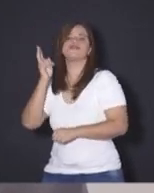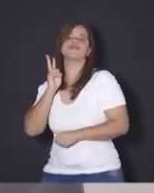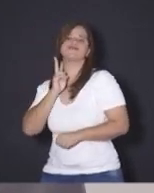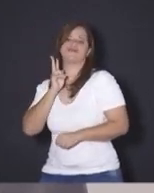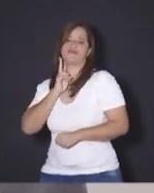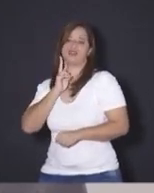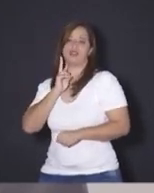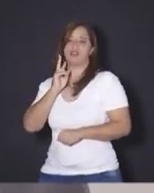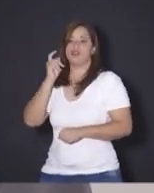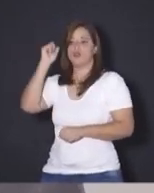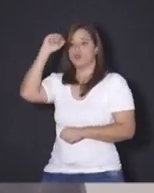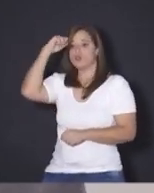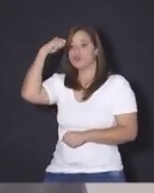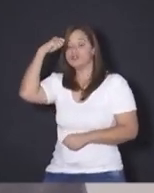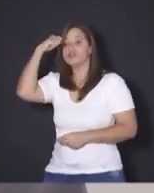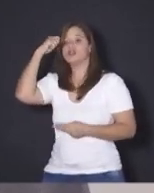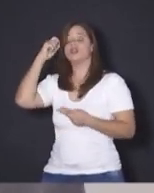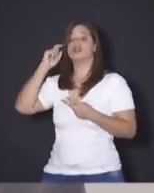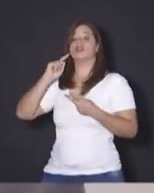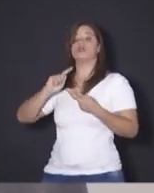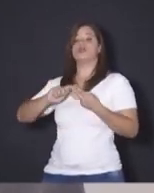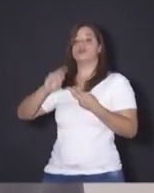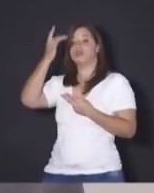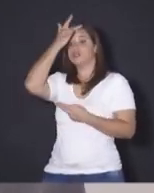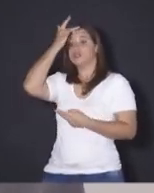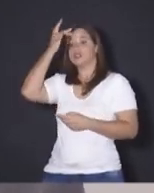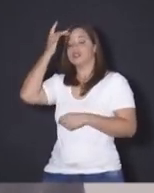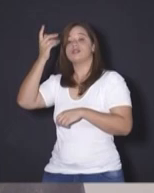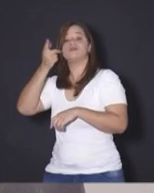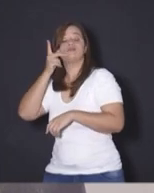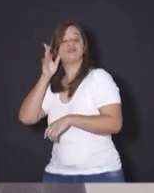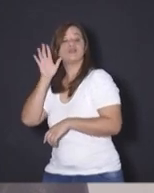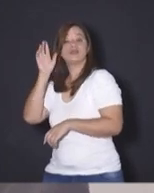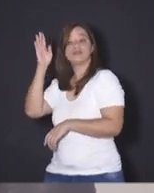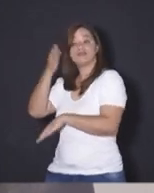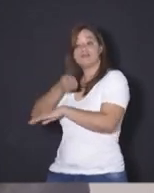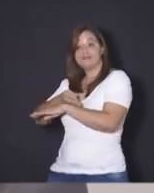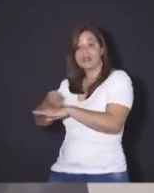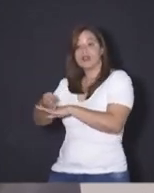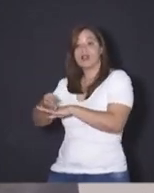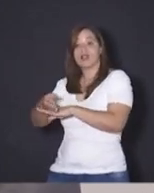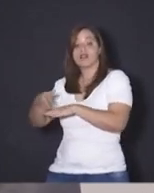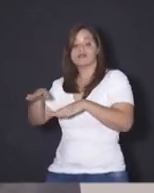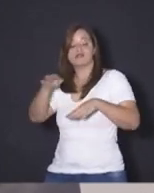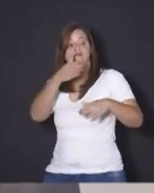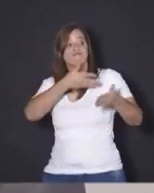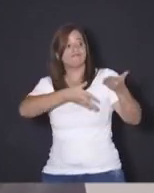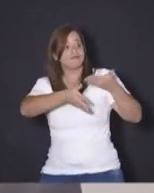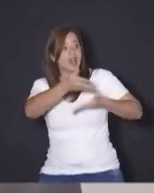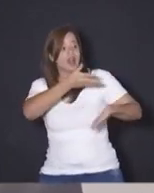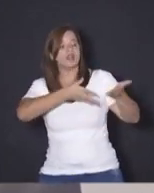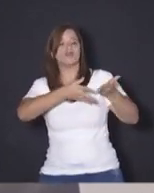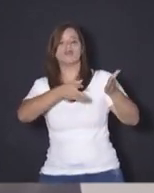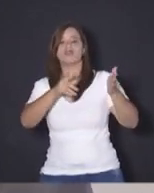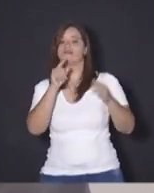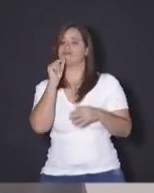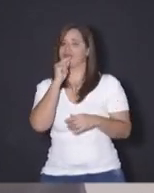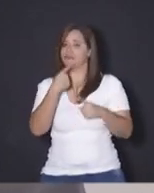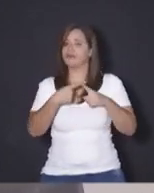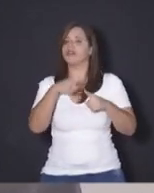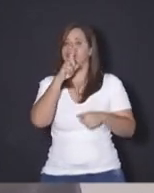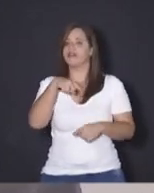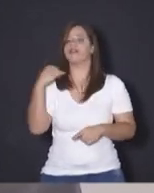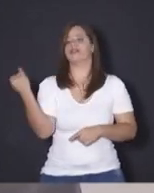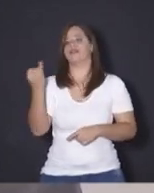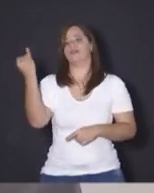dos negros consciência dos cidadãos brancos 1 em relação um fenômeno tão importante da sociedade